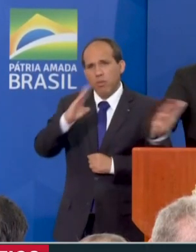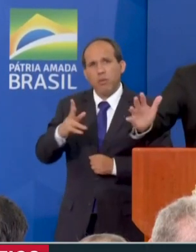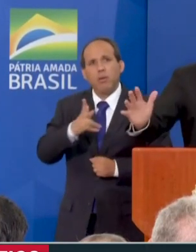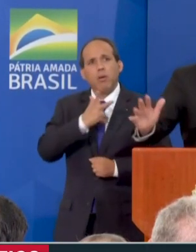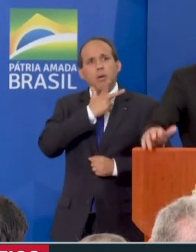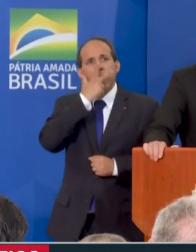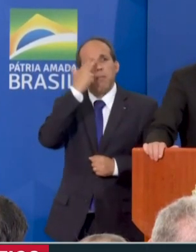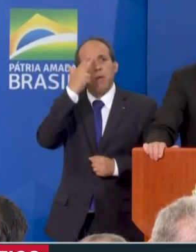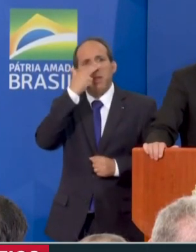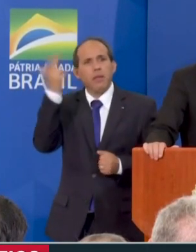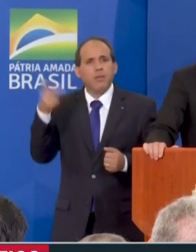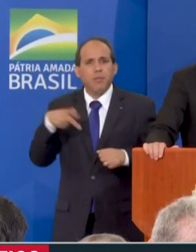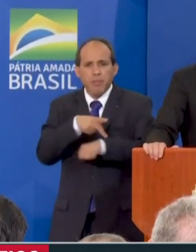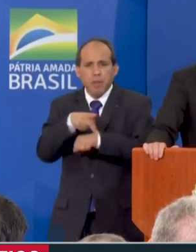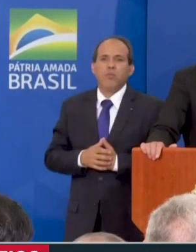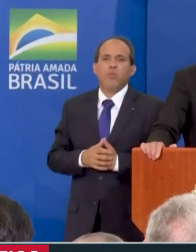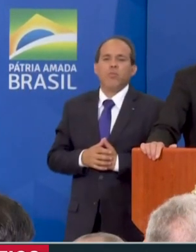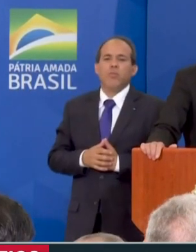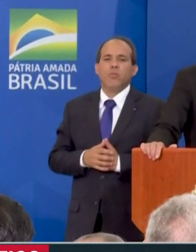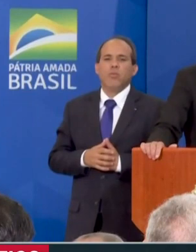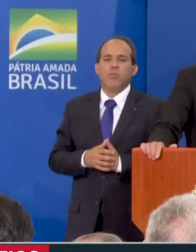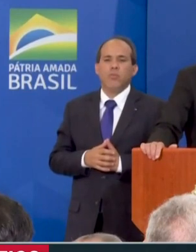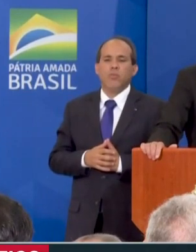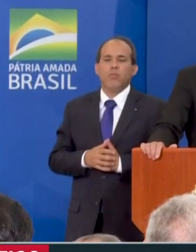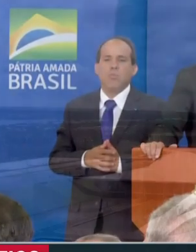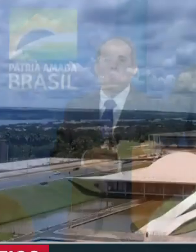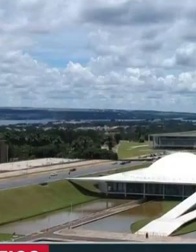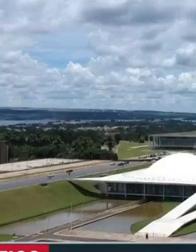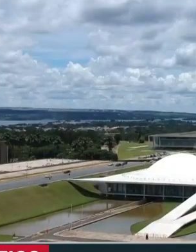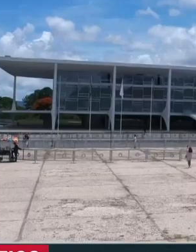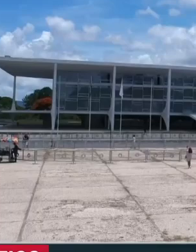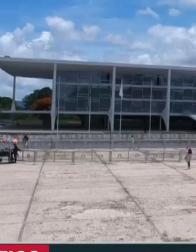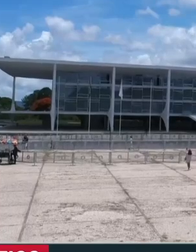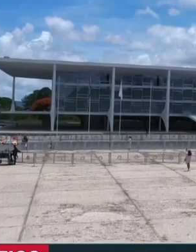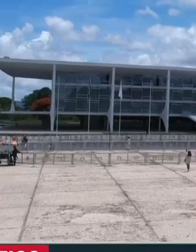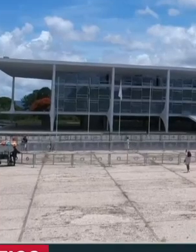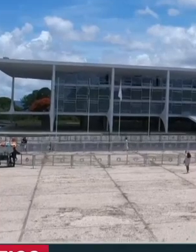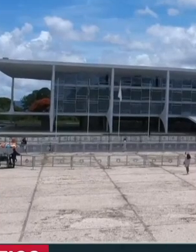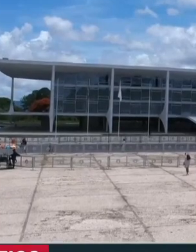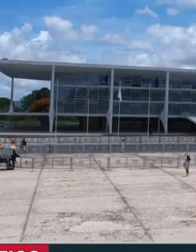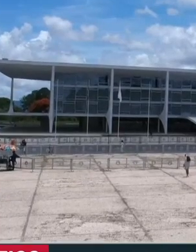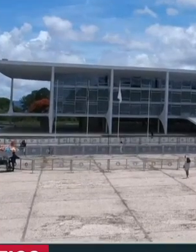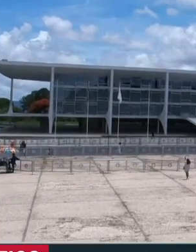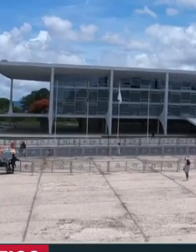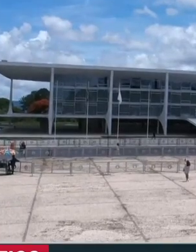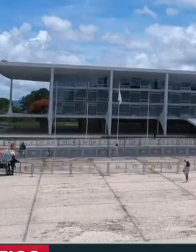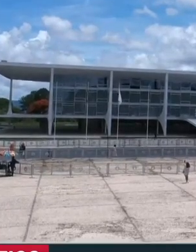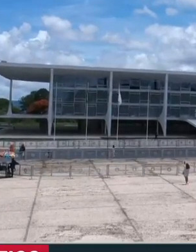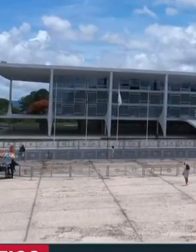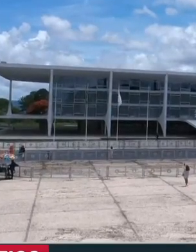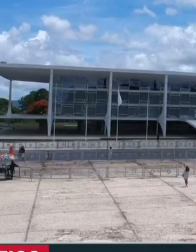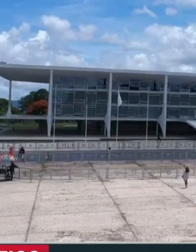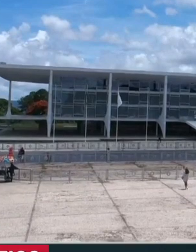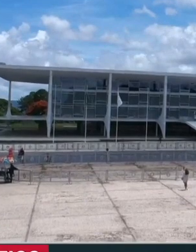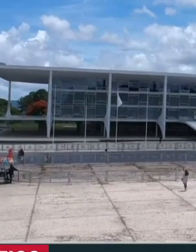mas são duas coisas que se reta alimento e por isso mesmo entendo que nós precisamos nos debruçar sobre esse tema e combater isso dentro do Parlamento